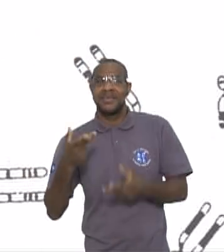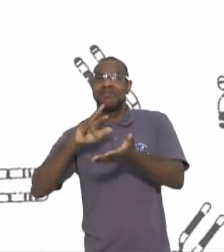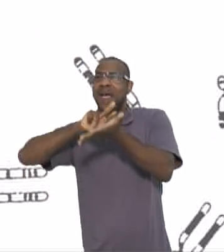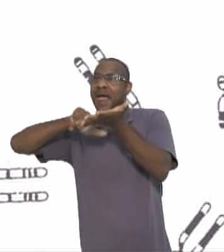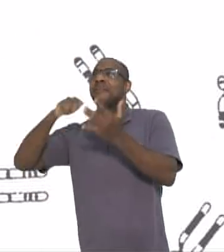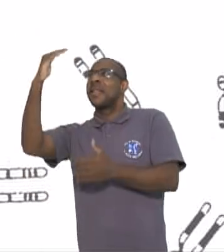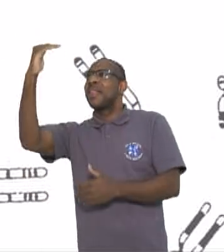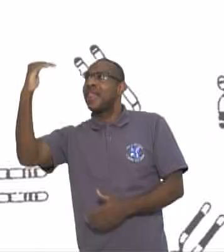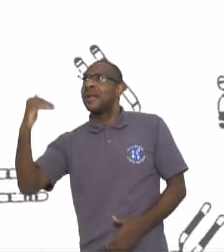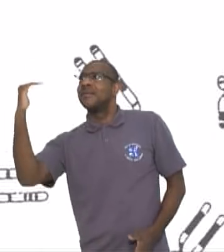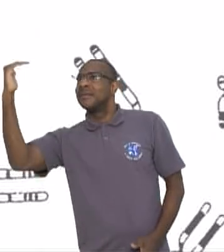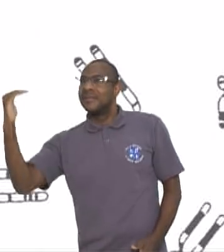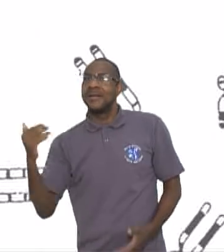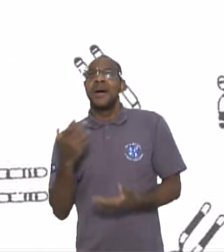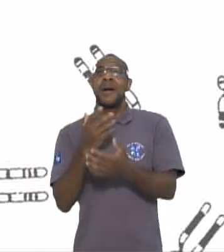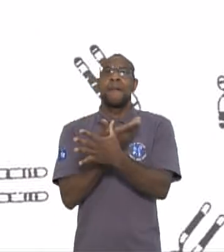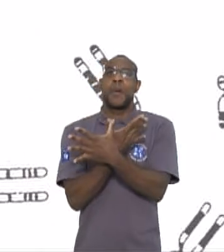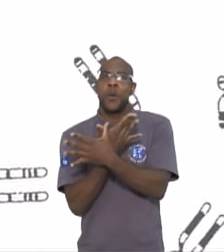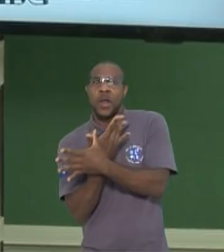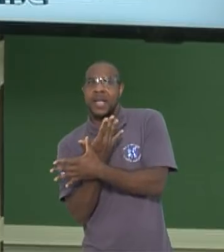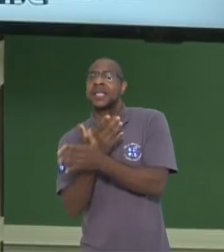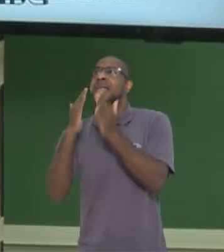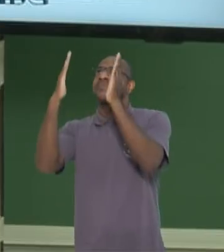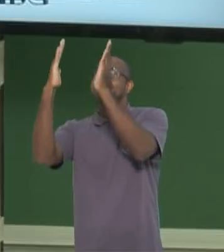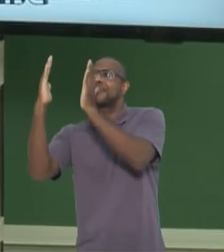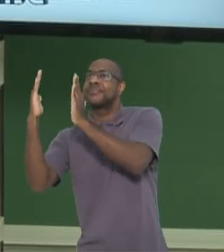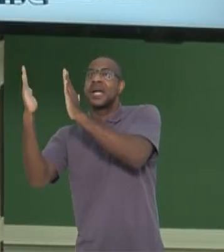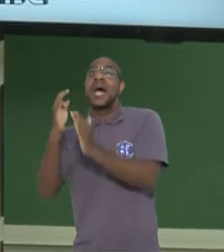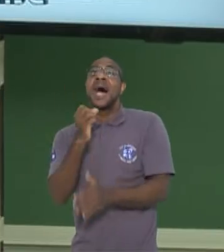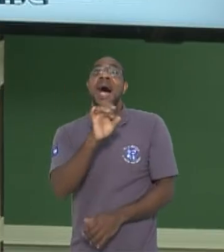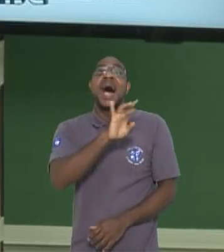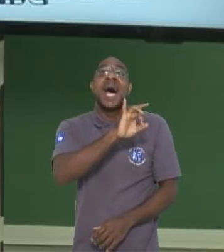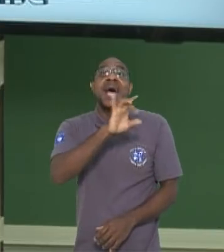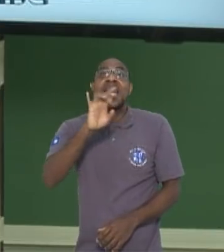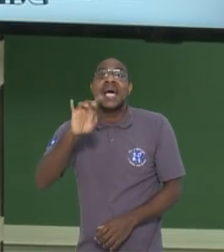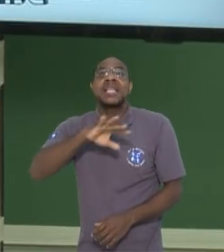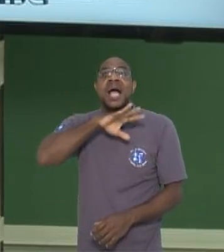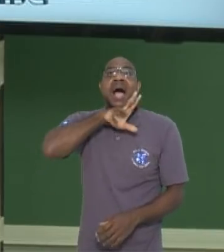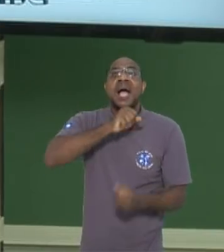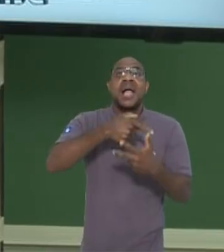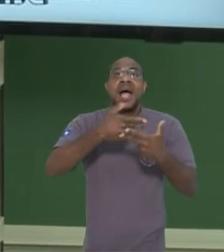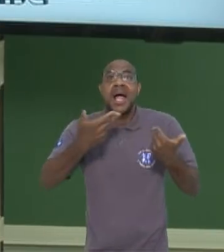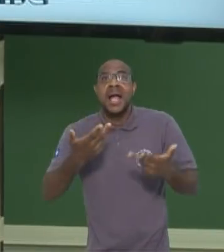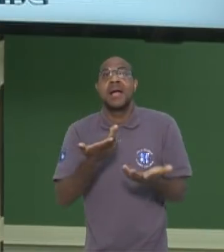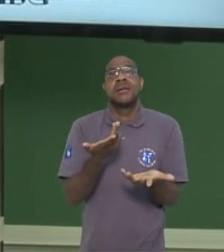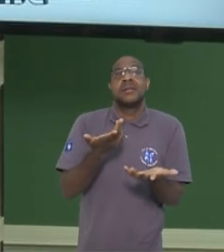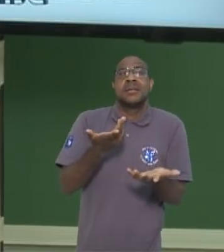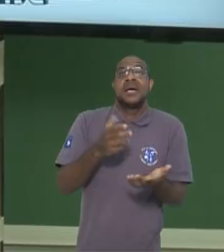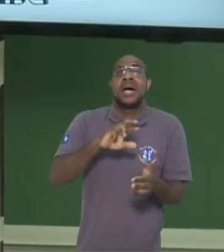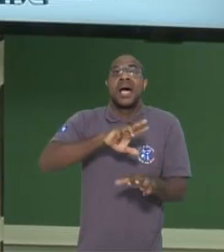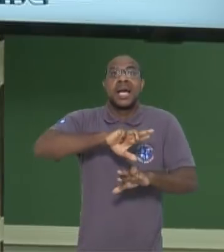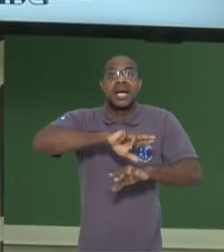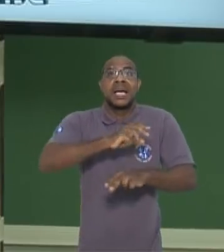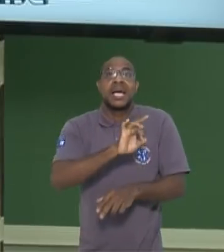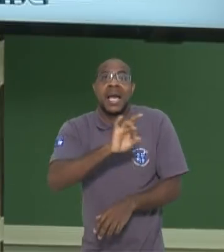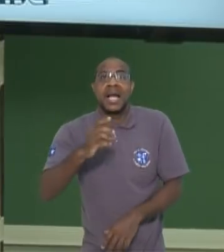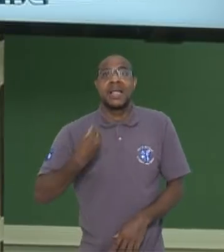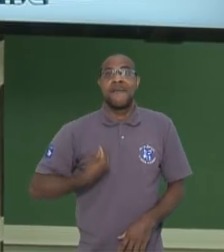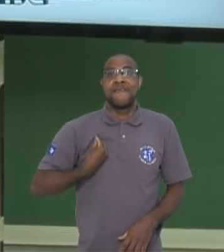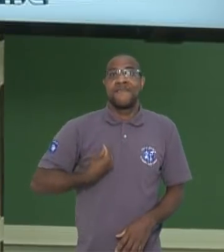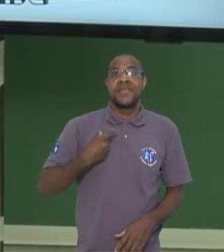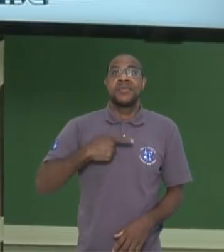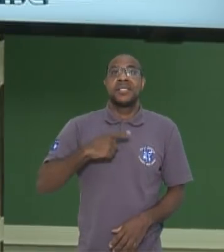drosófila 8. Então vejam que cada espécie tem um número característico de cromossomos e que o número de cromossomos não tem nada a ver com